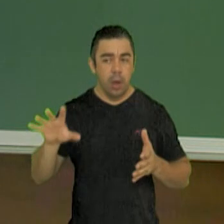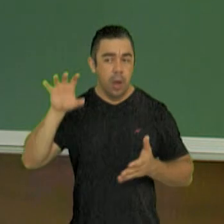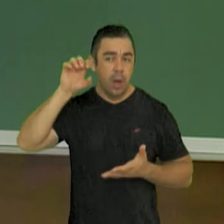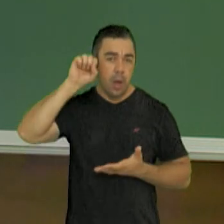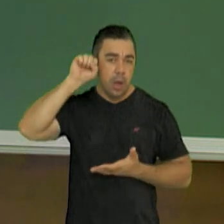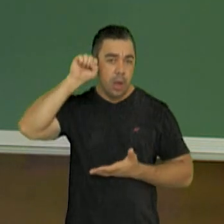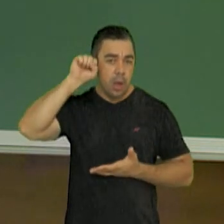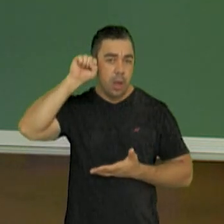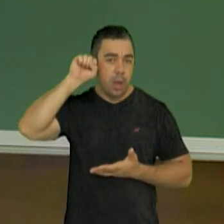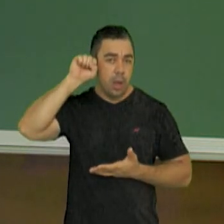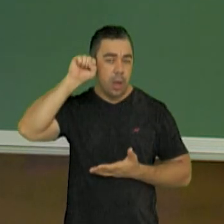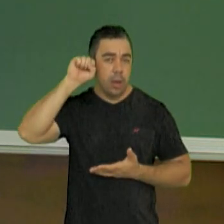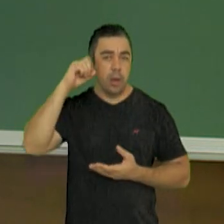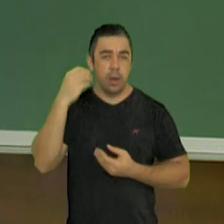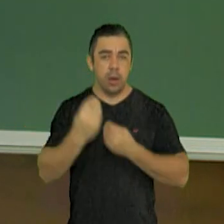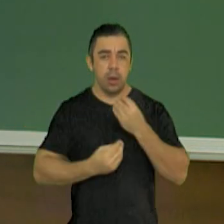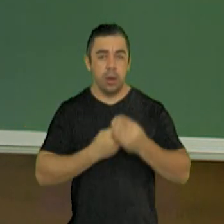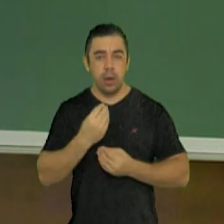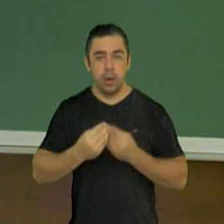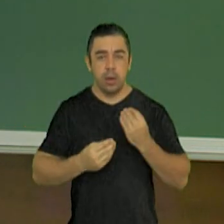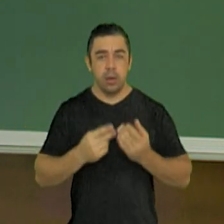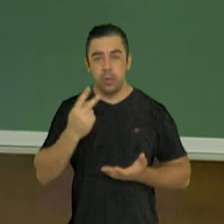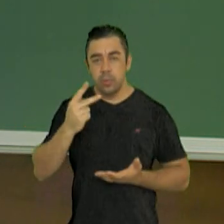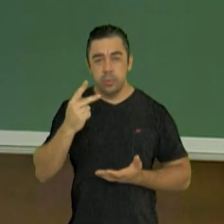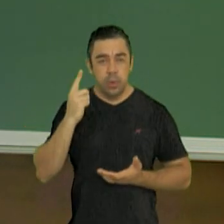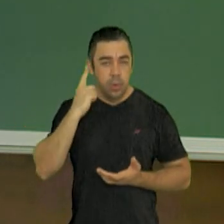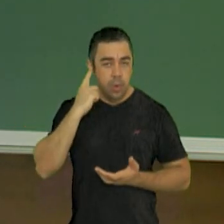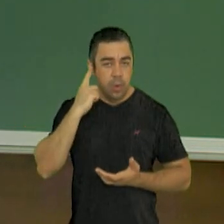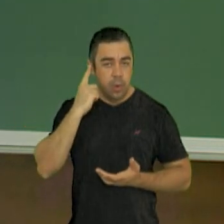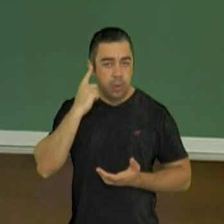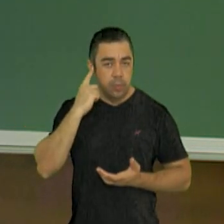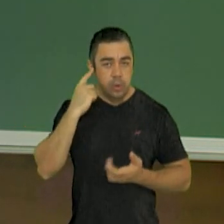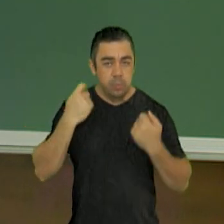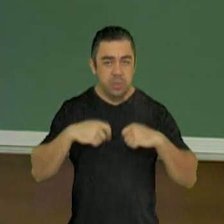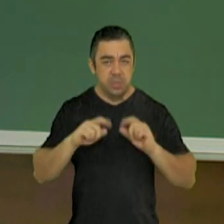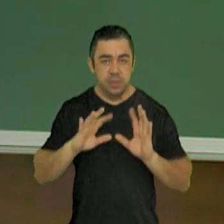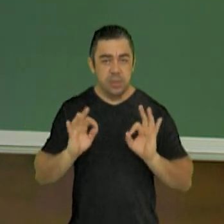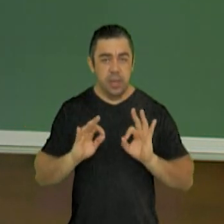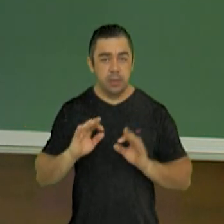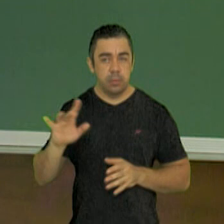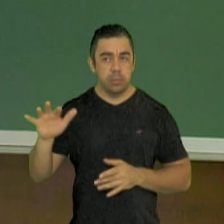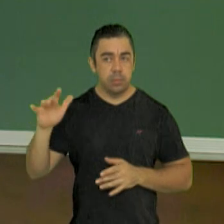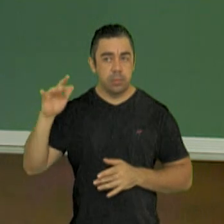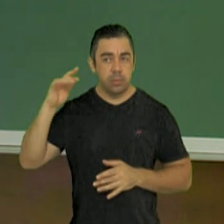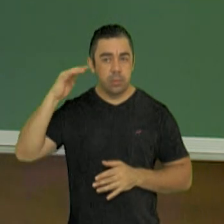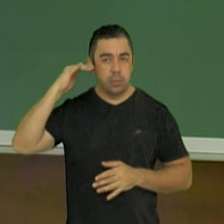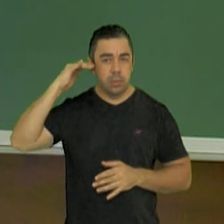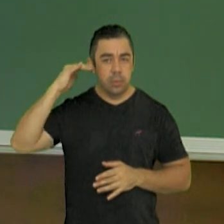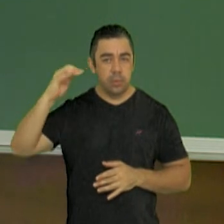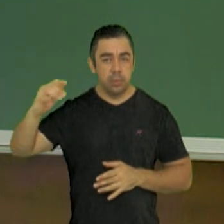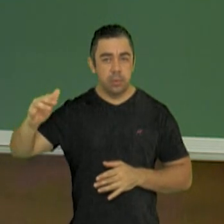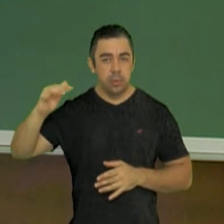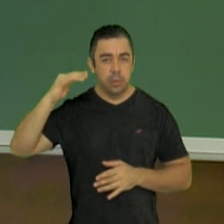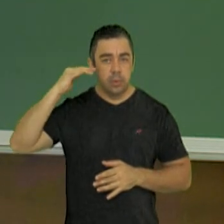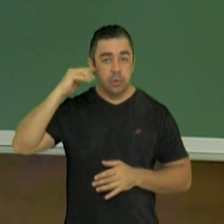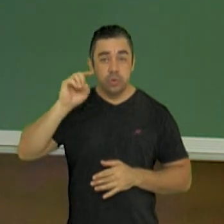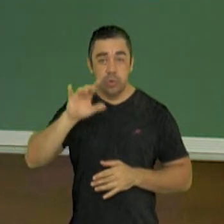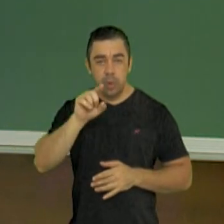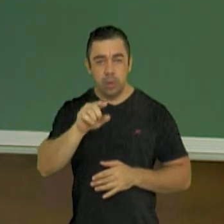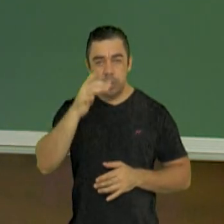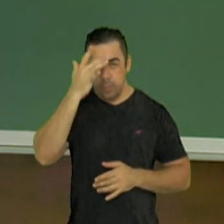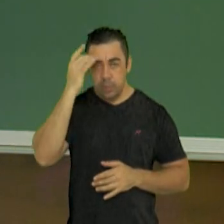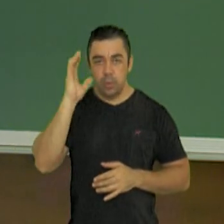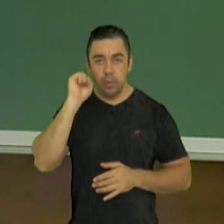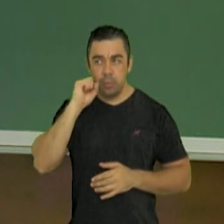som, né, ele vai capturar a frequência do seu ouvido, sem o fone, sem nada. E simplesmente o som vai sair só no seu ouvido.